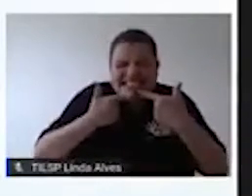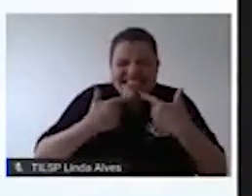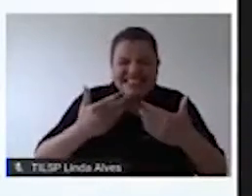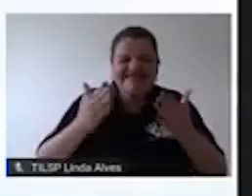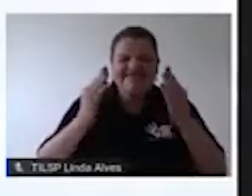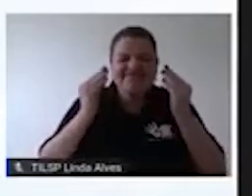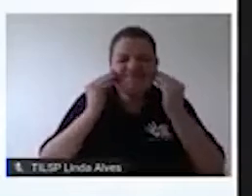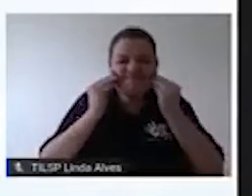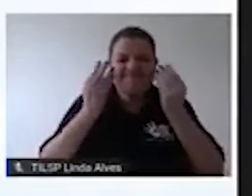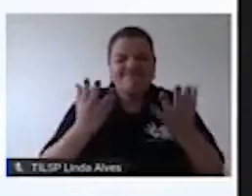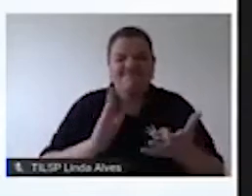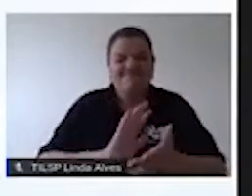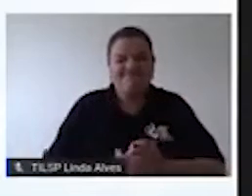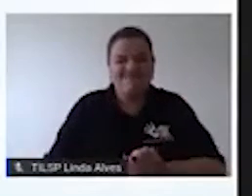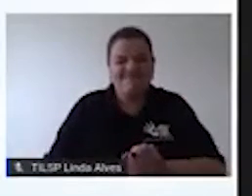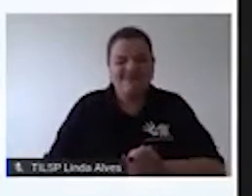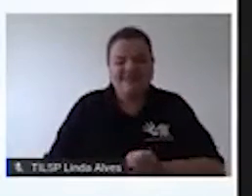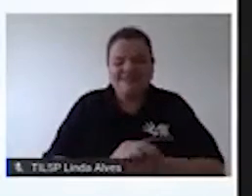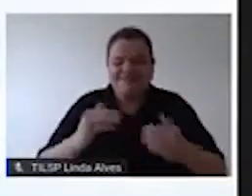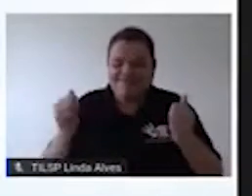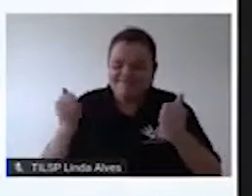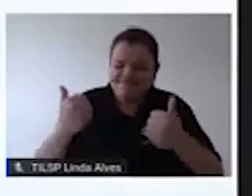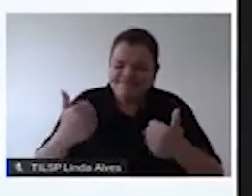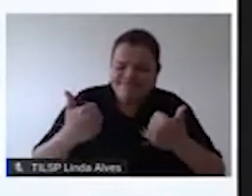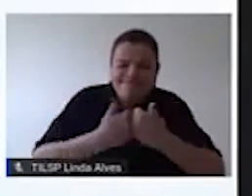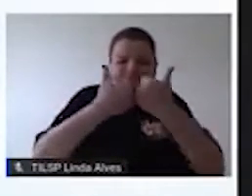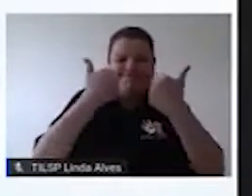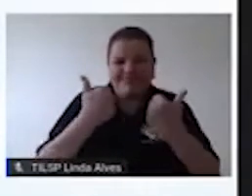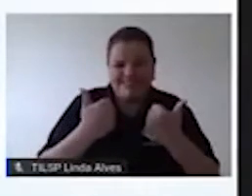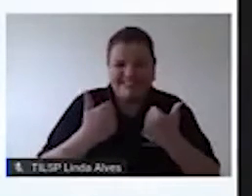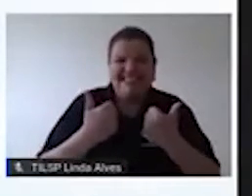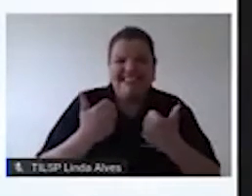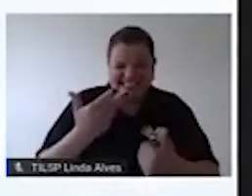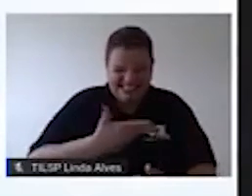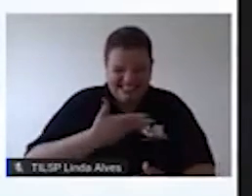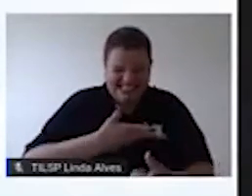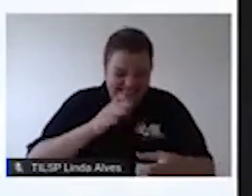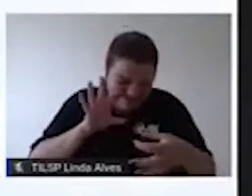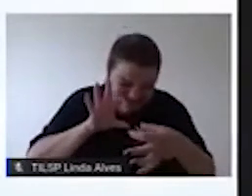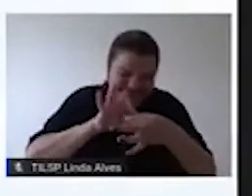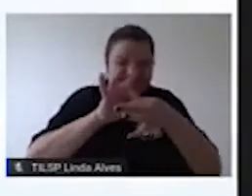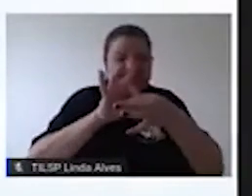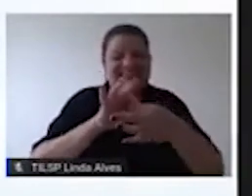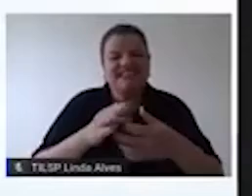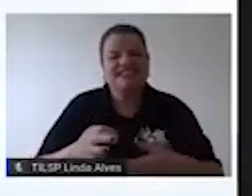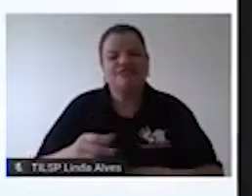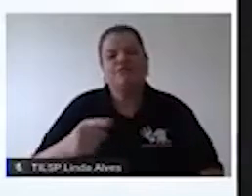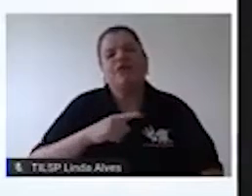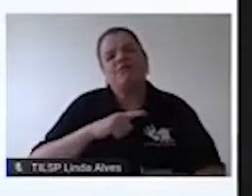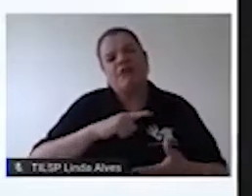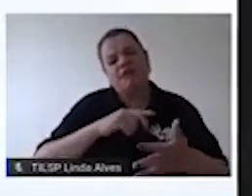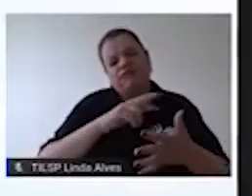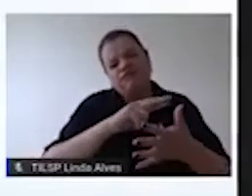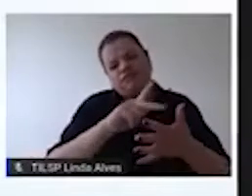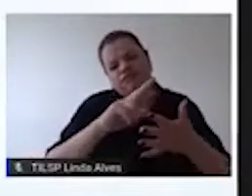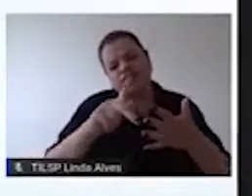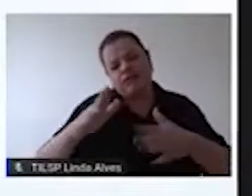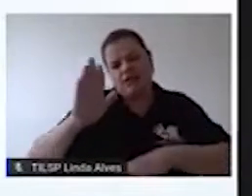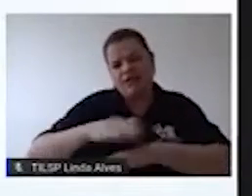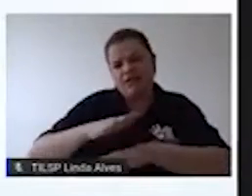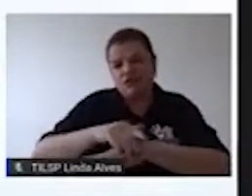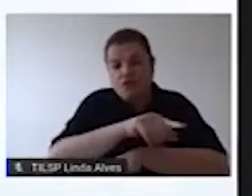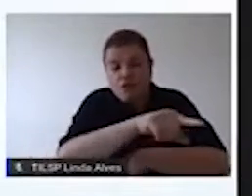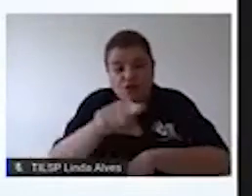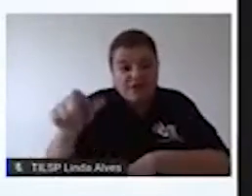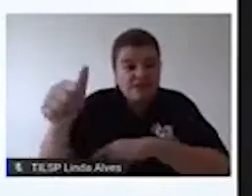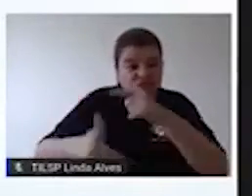muito nossa aqui. Também tem vários exemplos de ações que vocês